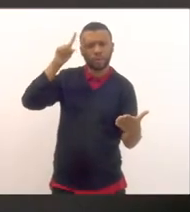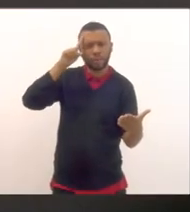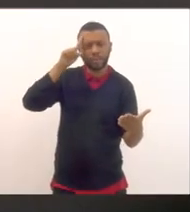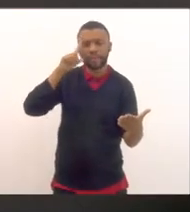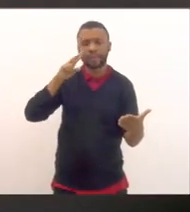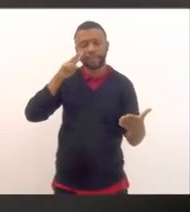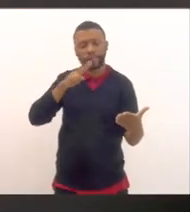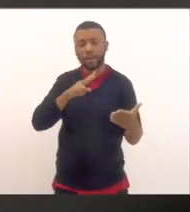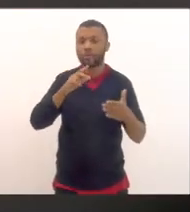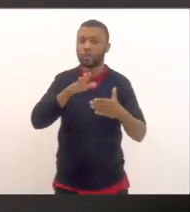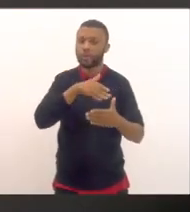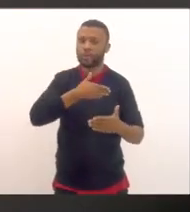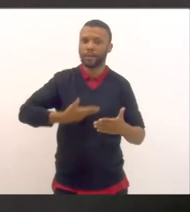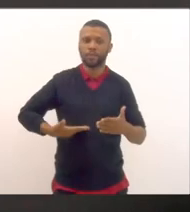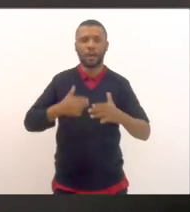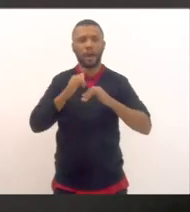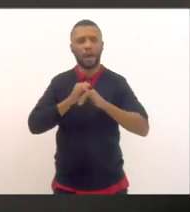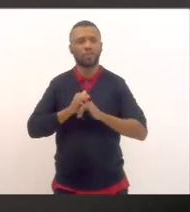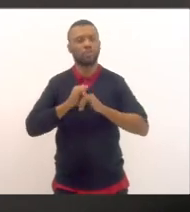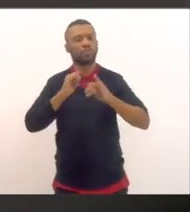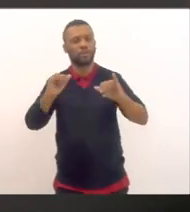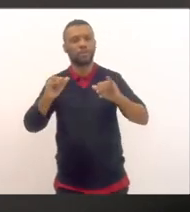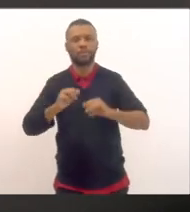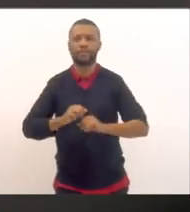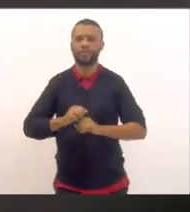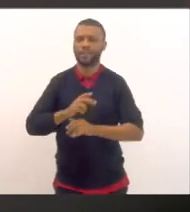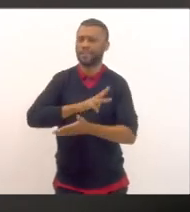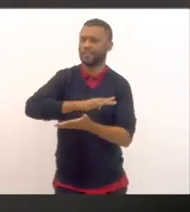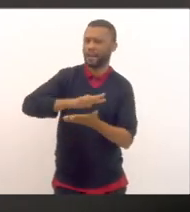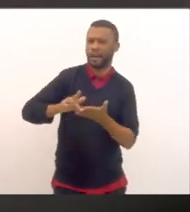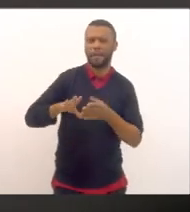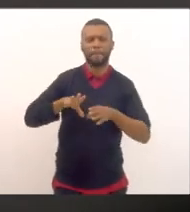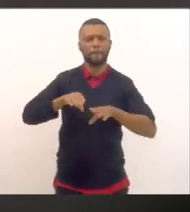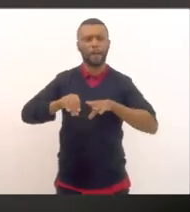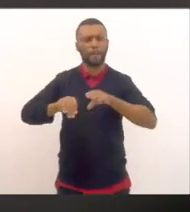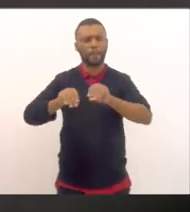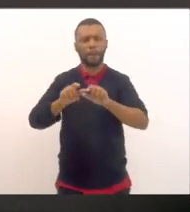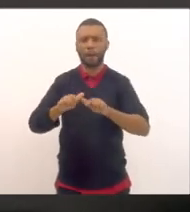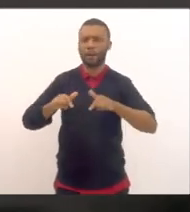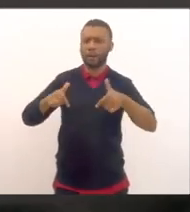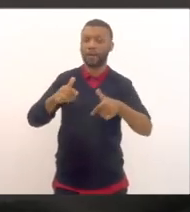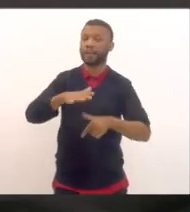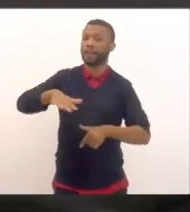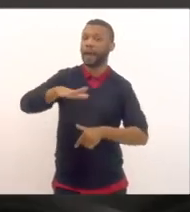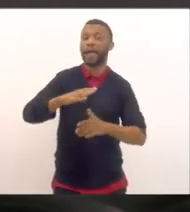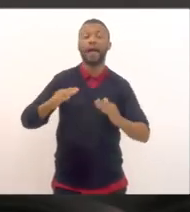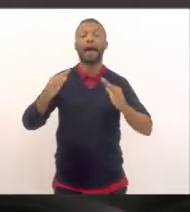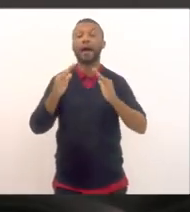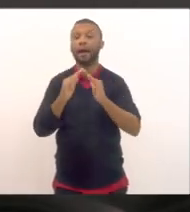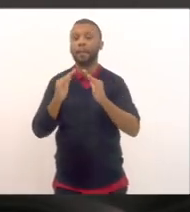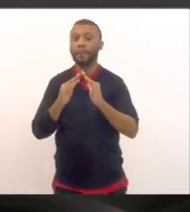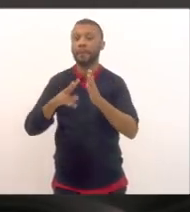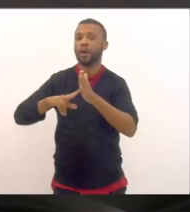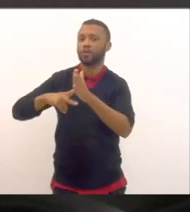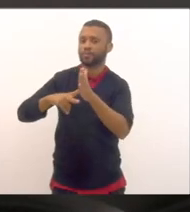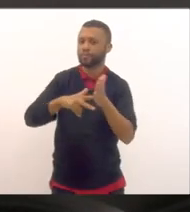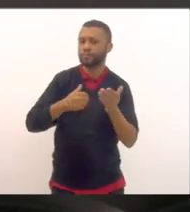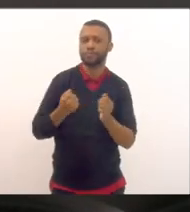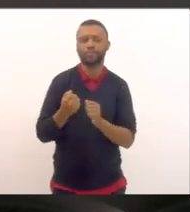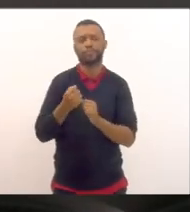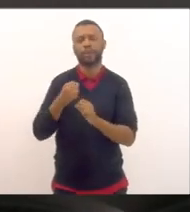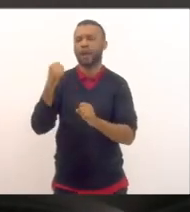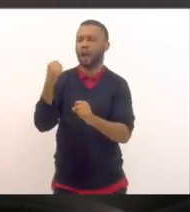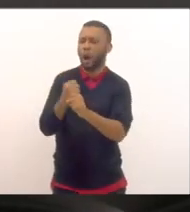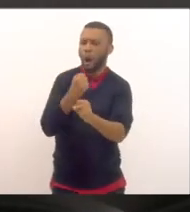o governador anuncia diversas internações na área Habitacional recupera Conjunto